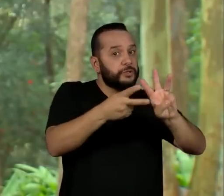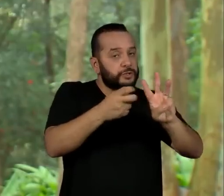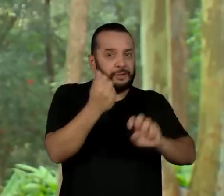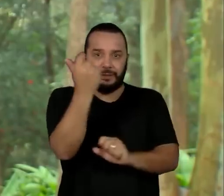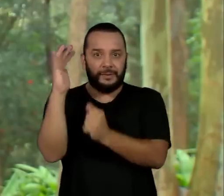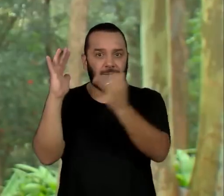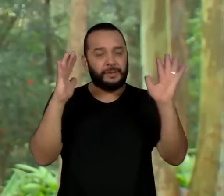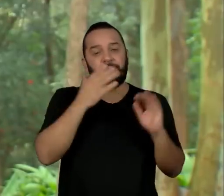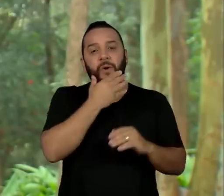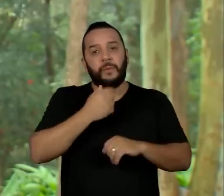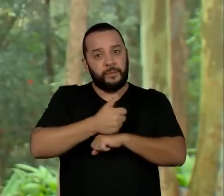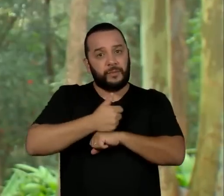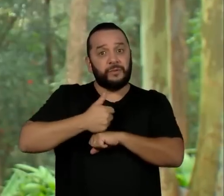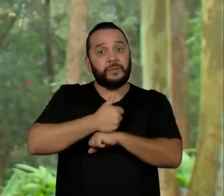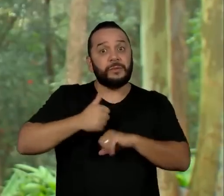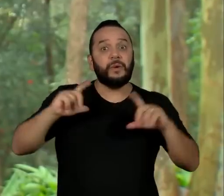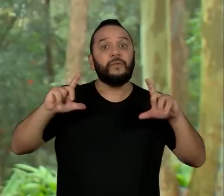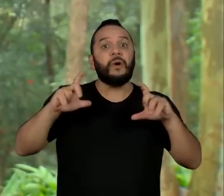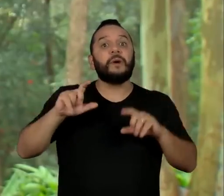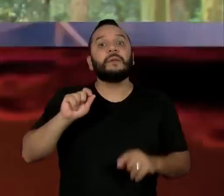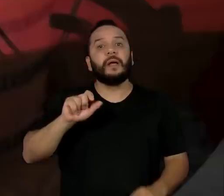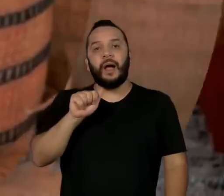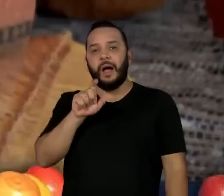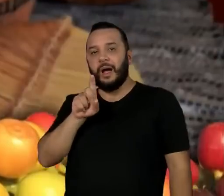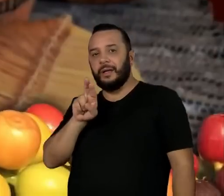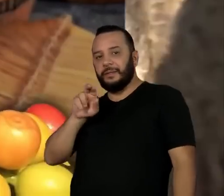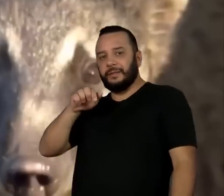documentarista Adriano Gambarini. E veja também: